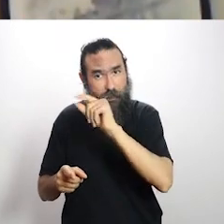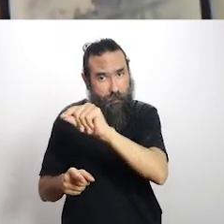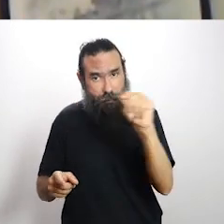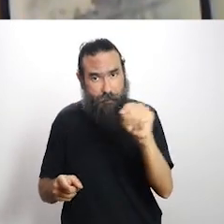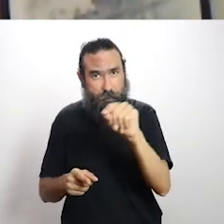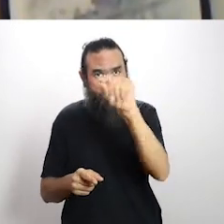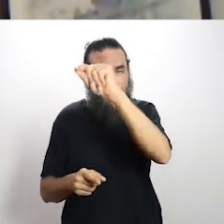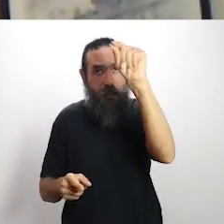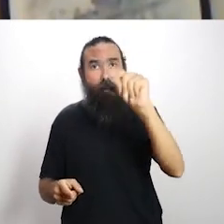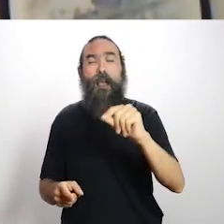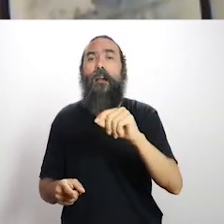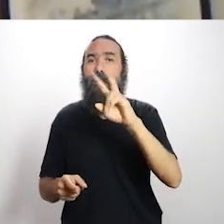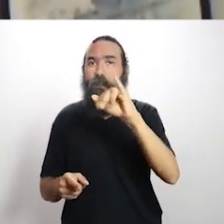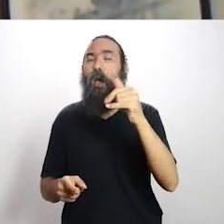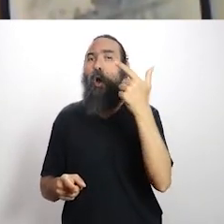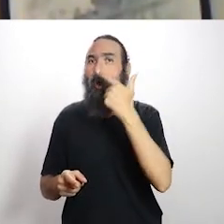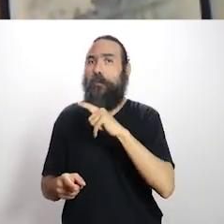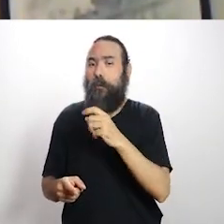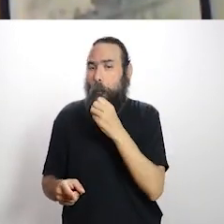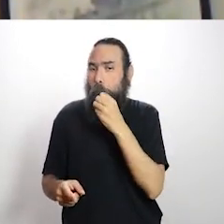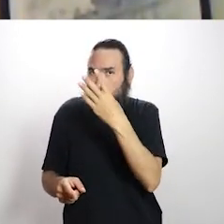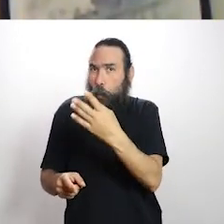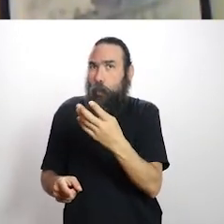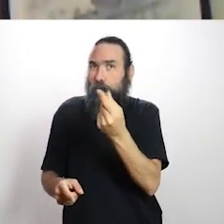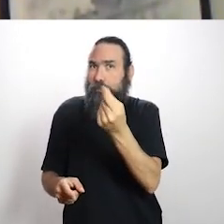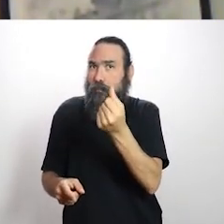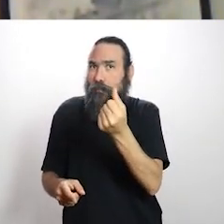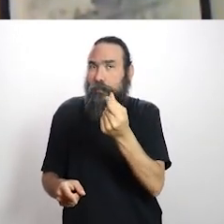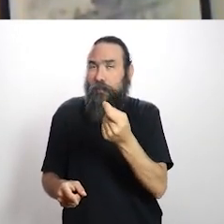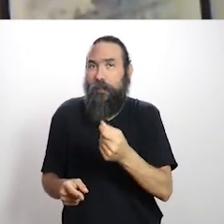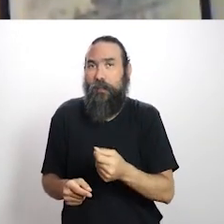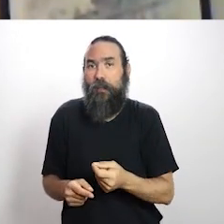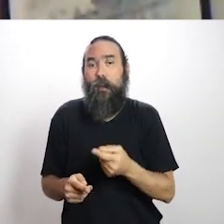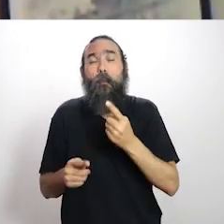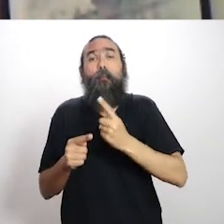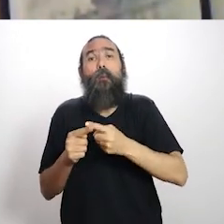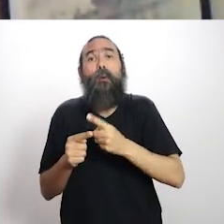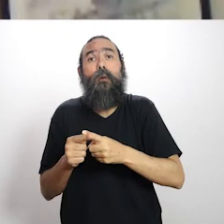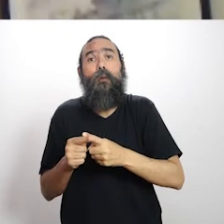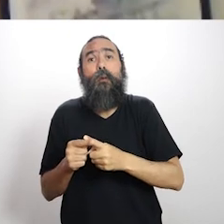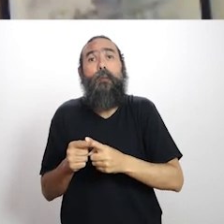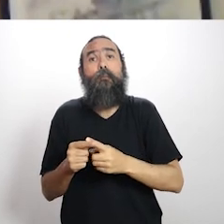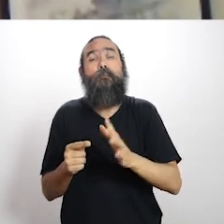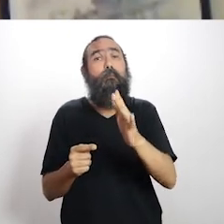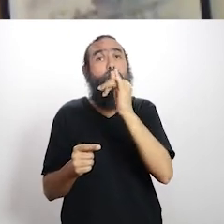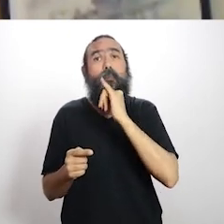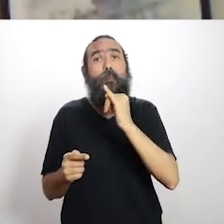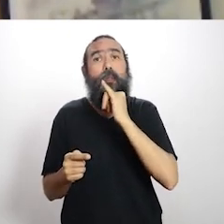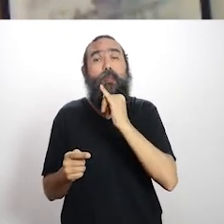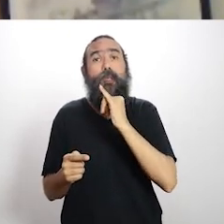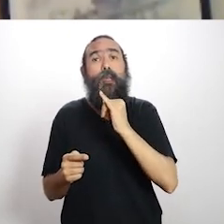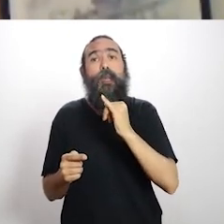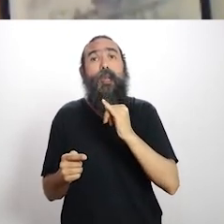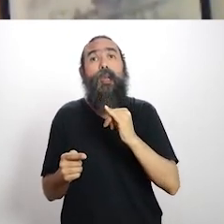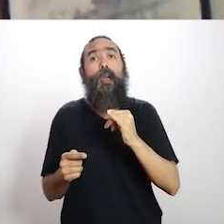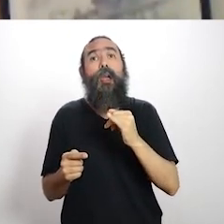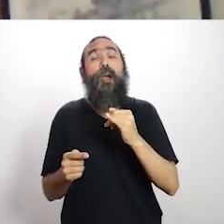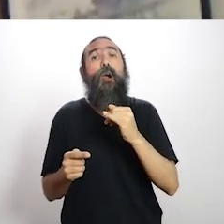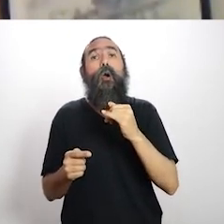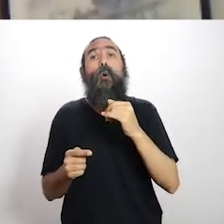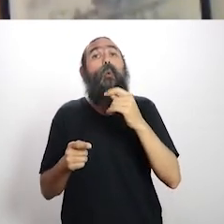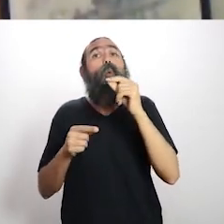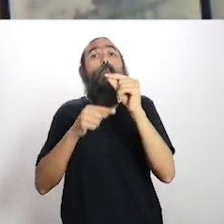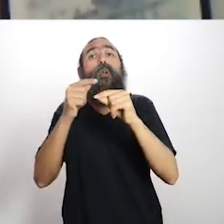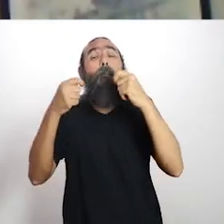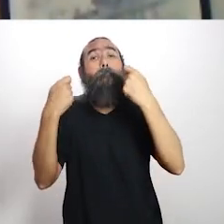a tendência é que pouca gente acesse a renda pela pela Aldir Blanc porque